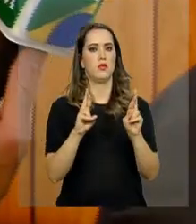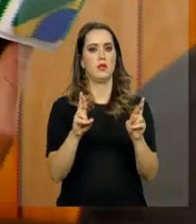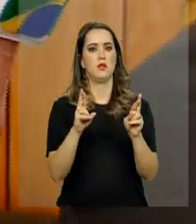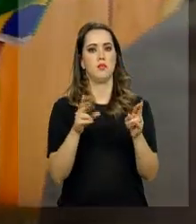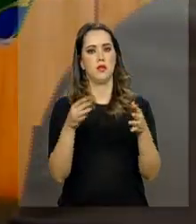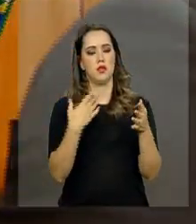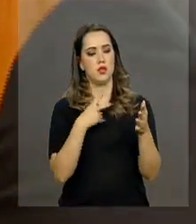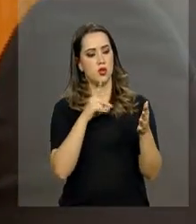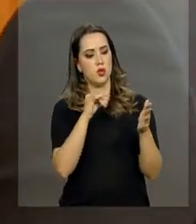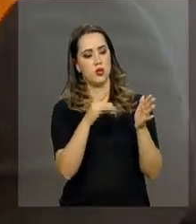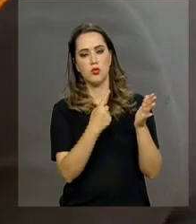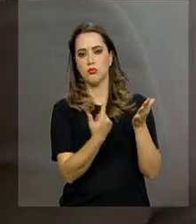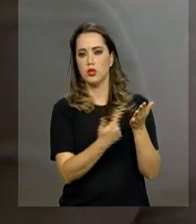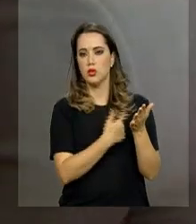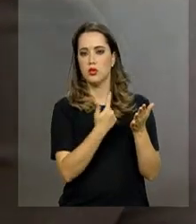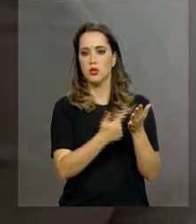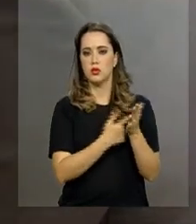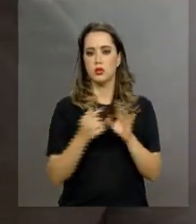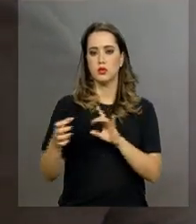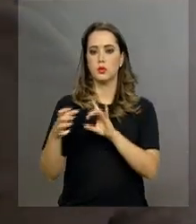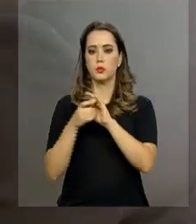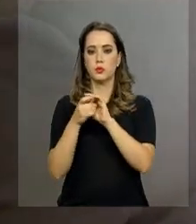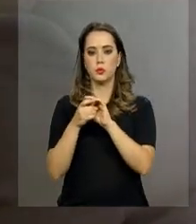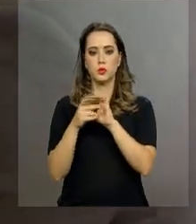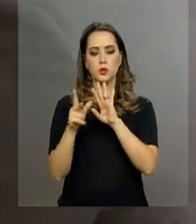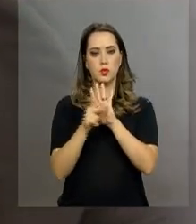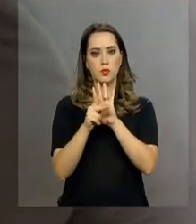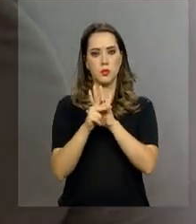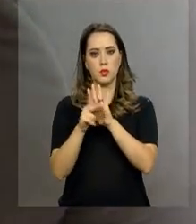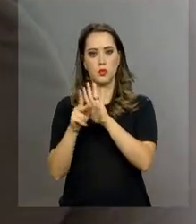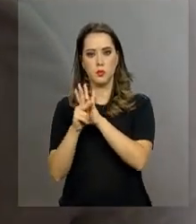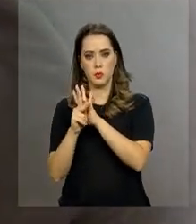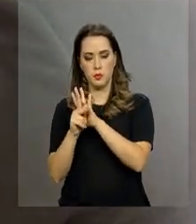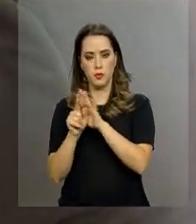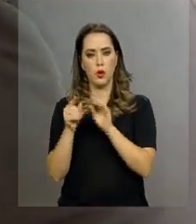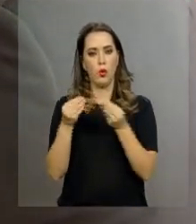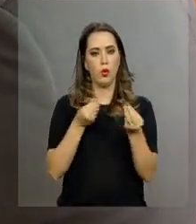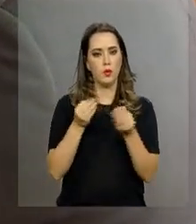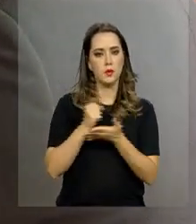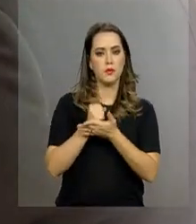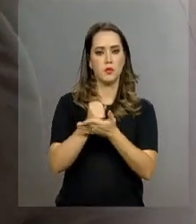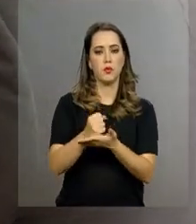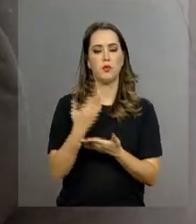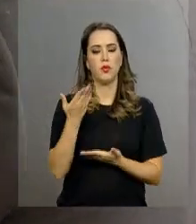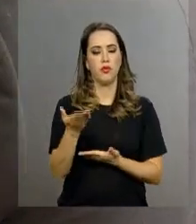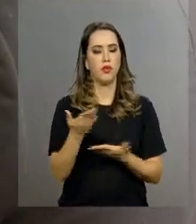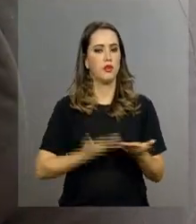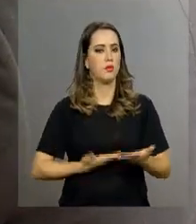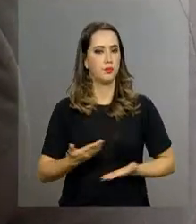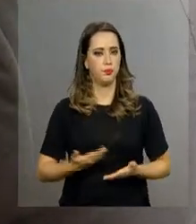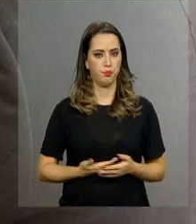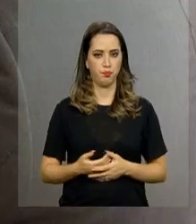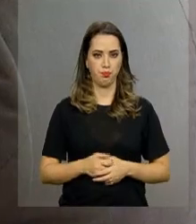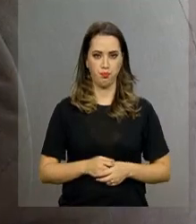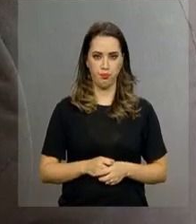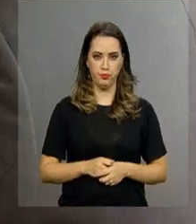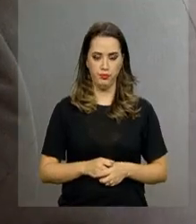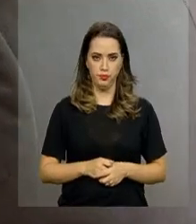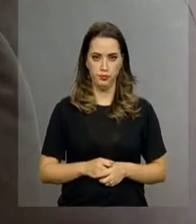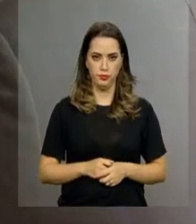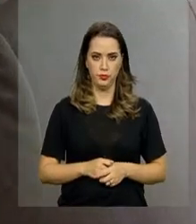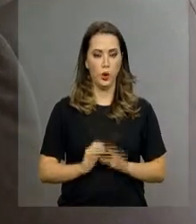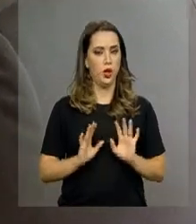em relação a essa parceria público privada quando este novo serviço vai estar disponível para a população bom o tcu já liberou